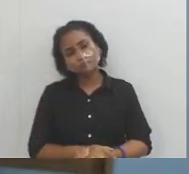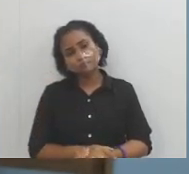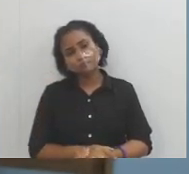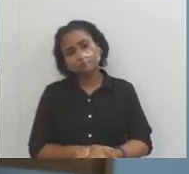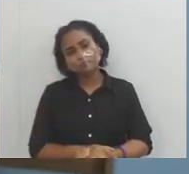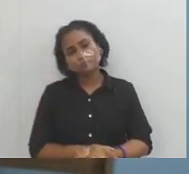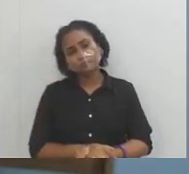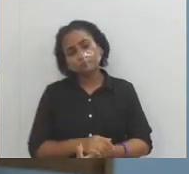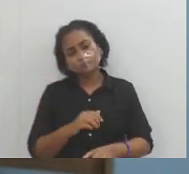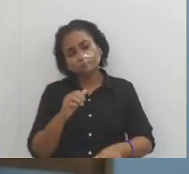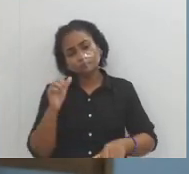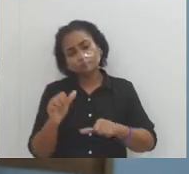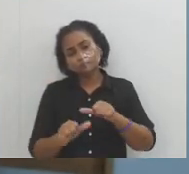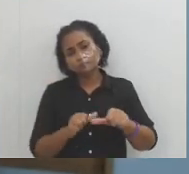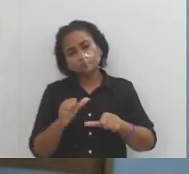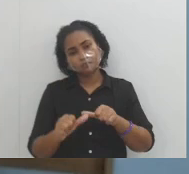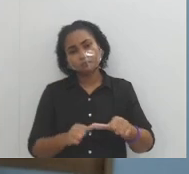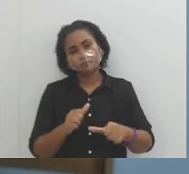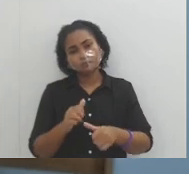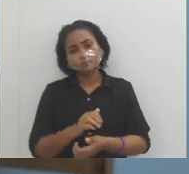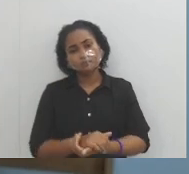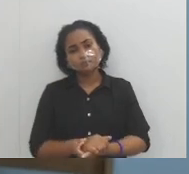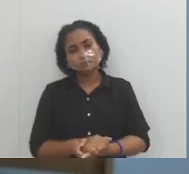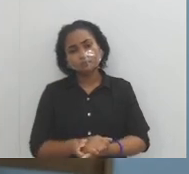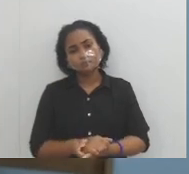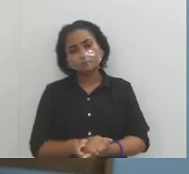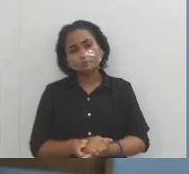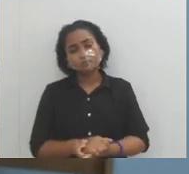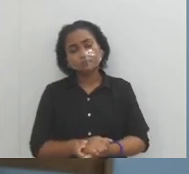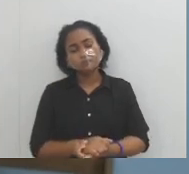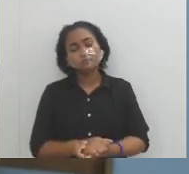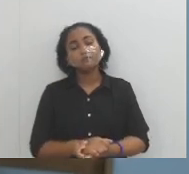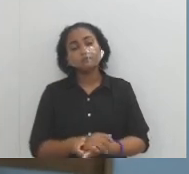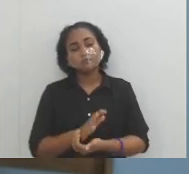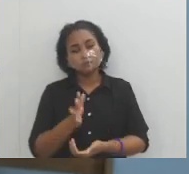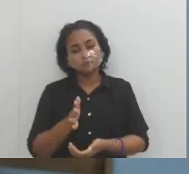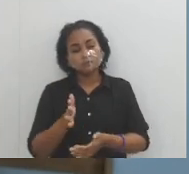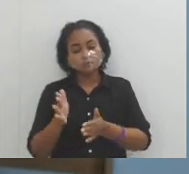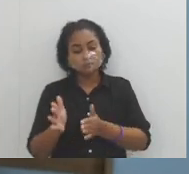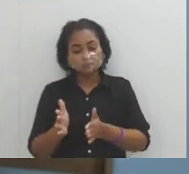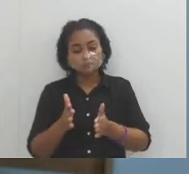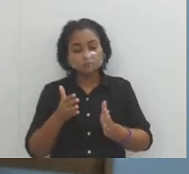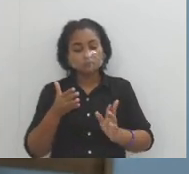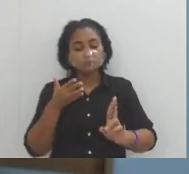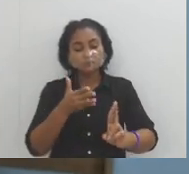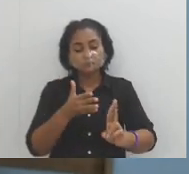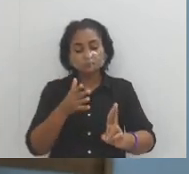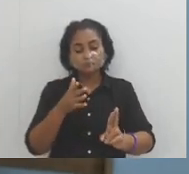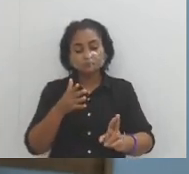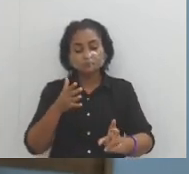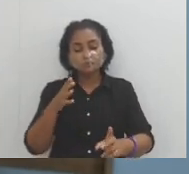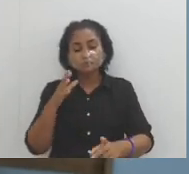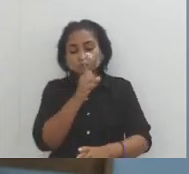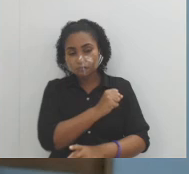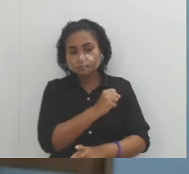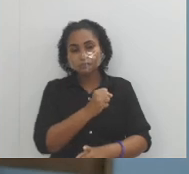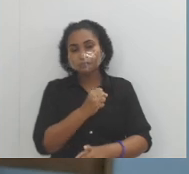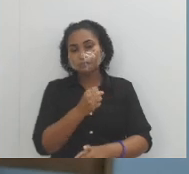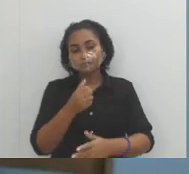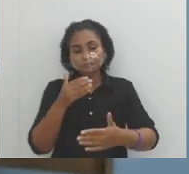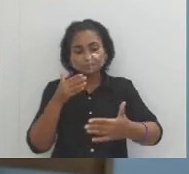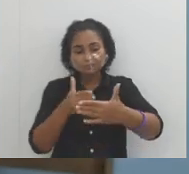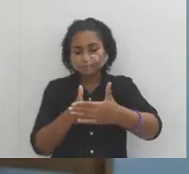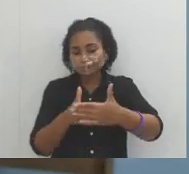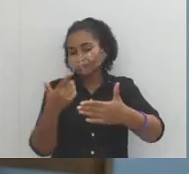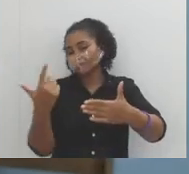não transita, ou seja, aliás, não transita não, ele transita de forma direta, ele tem um complemento e não tem